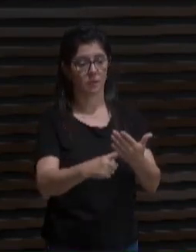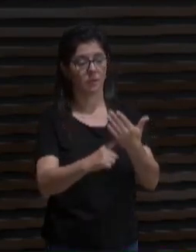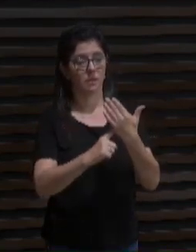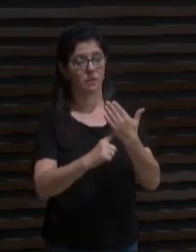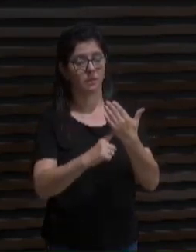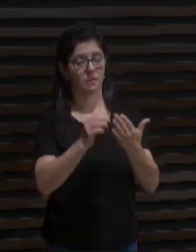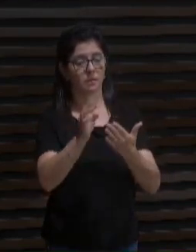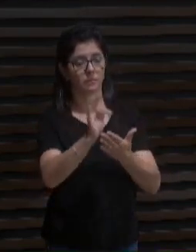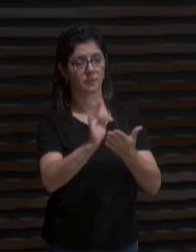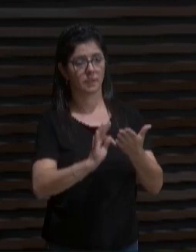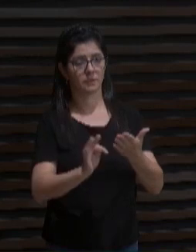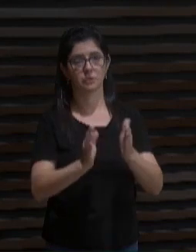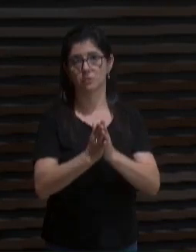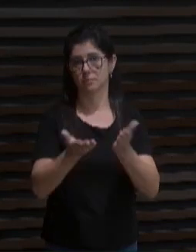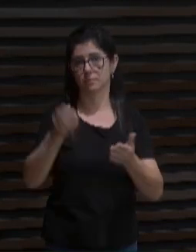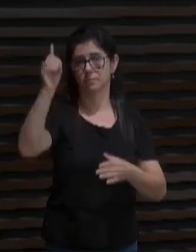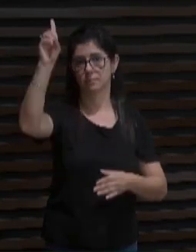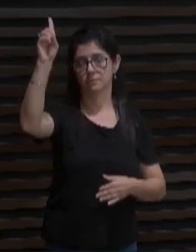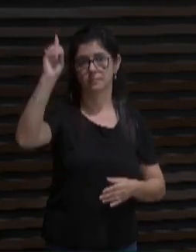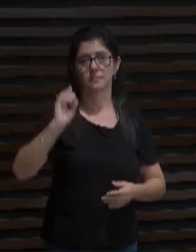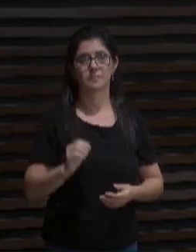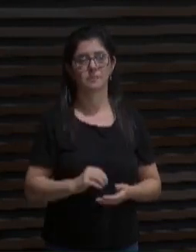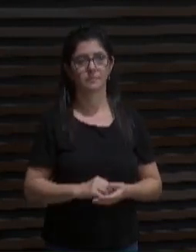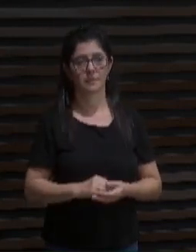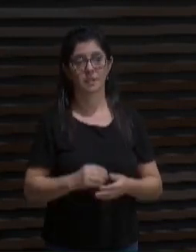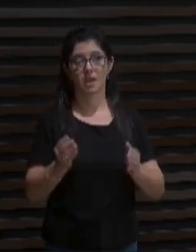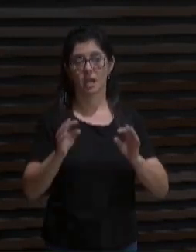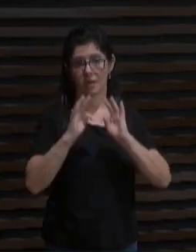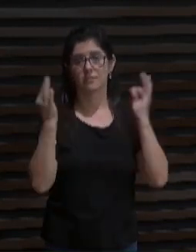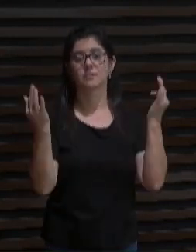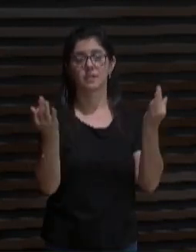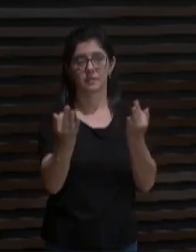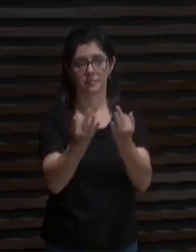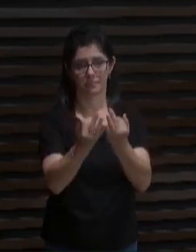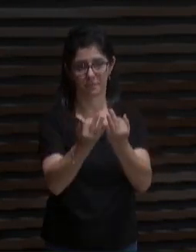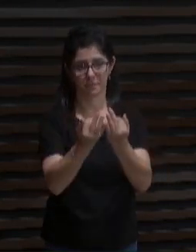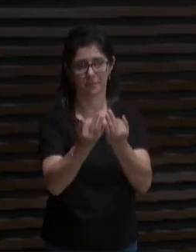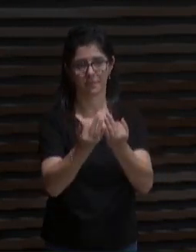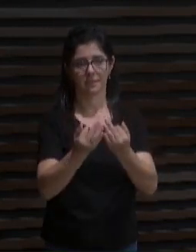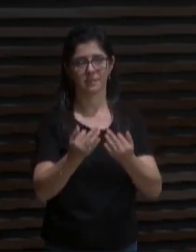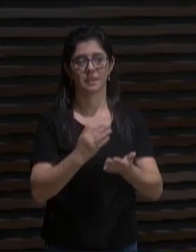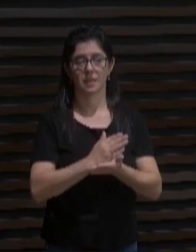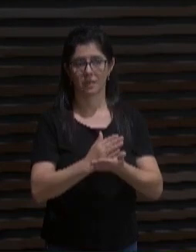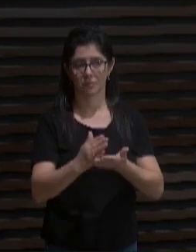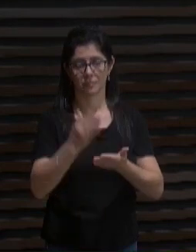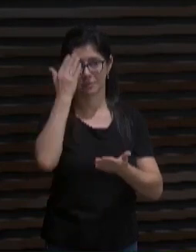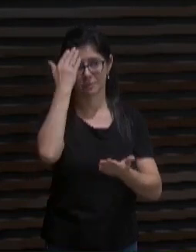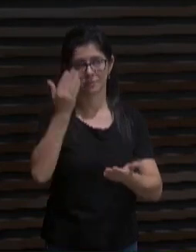que o filho, e aí começou, a família agora está começando, na hora que você entrega não é mais responsabilidade